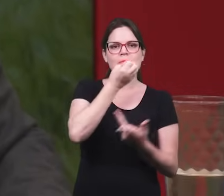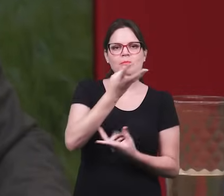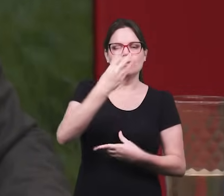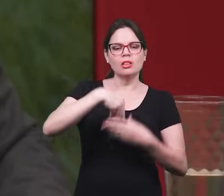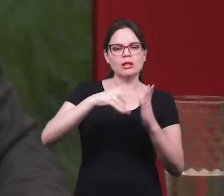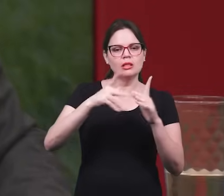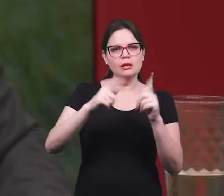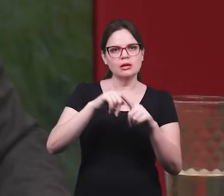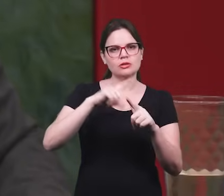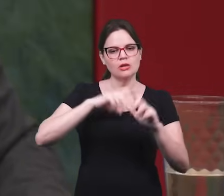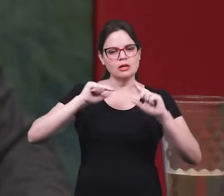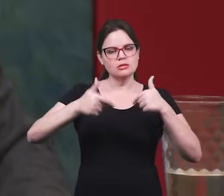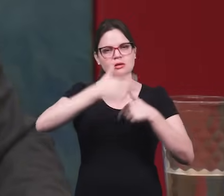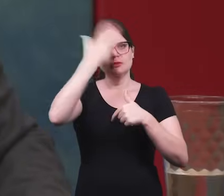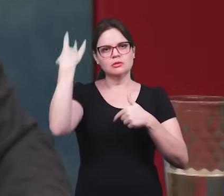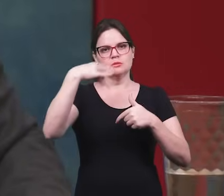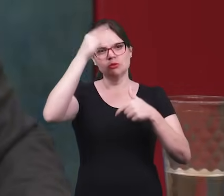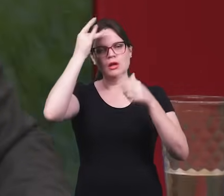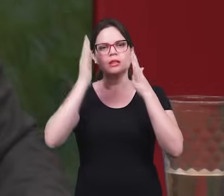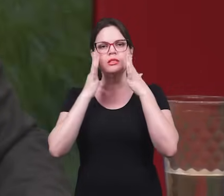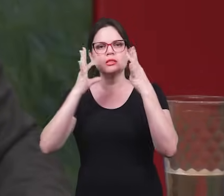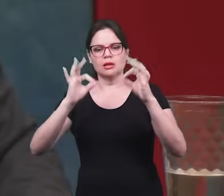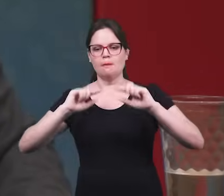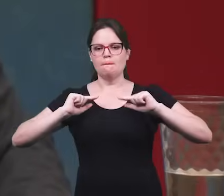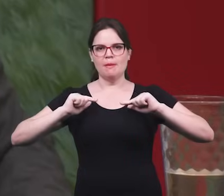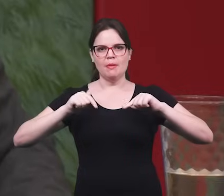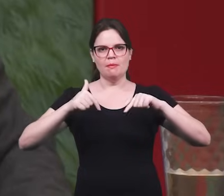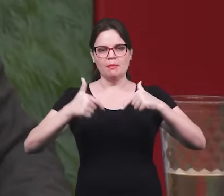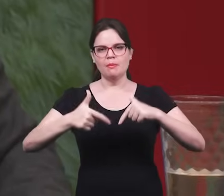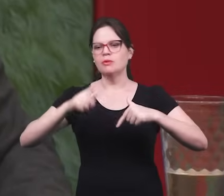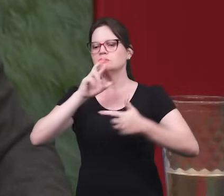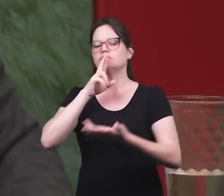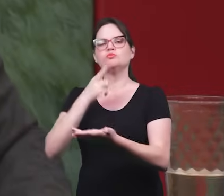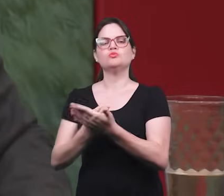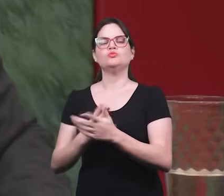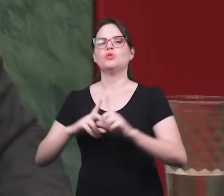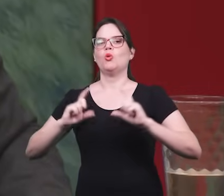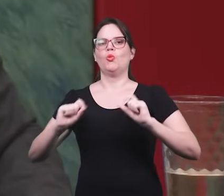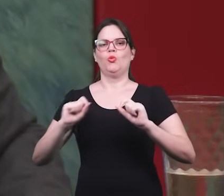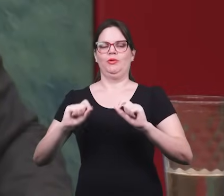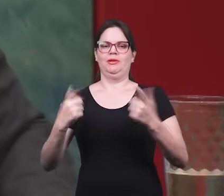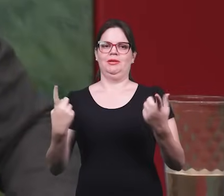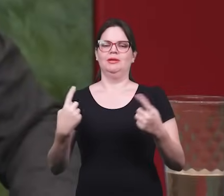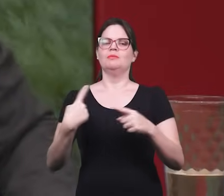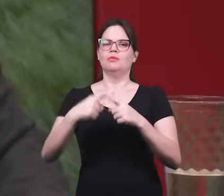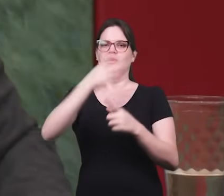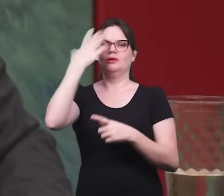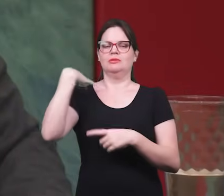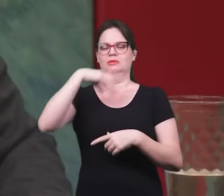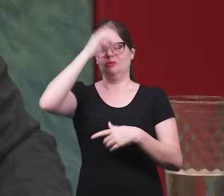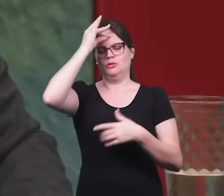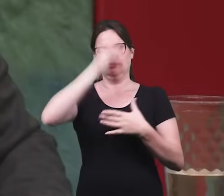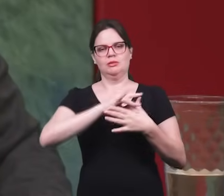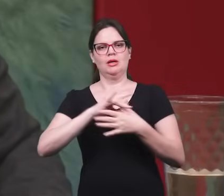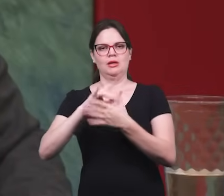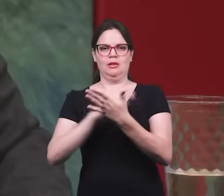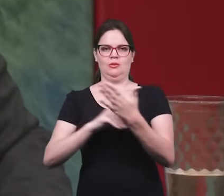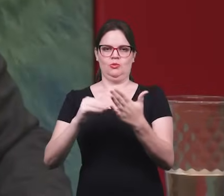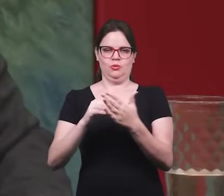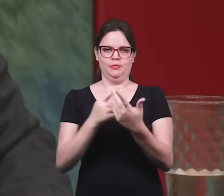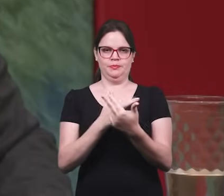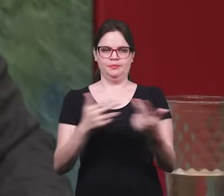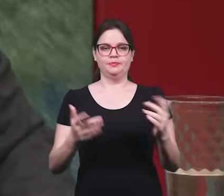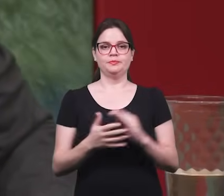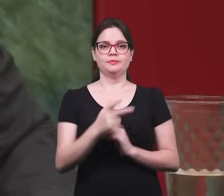é a ação do Espírito Santo em nós e permitirmos ser guiados orientados dirigidos governados pelo Espírito Santo e o